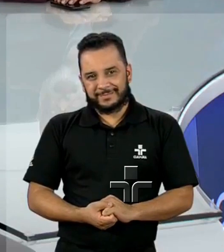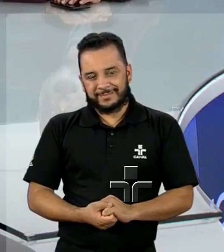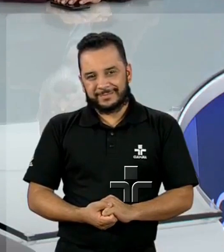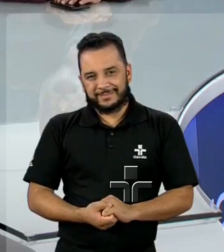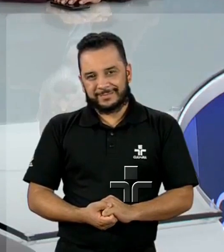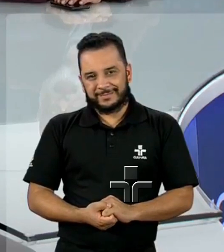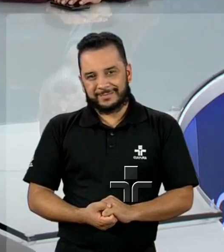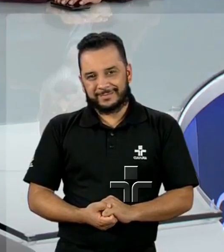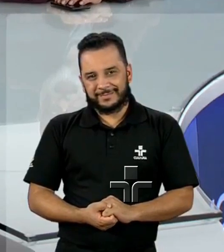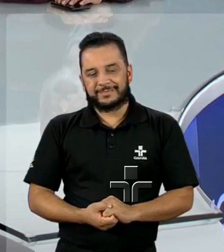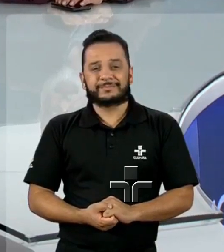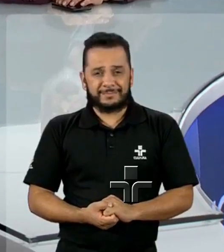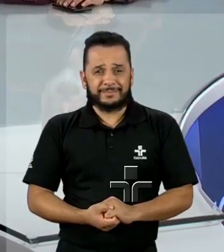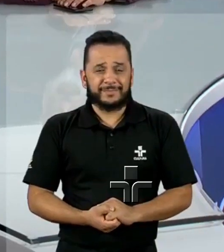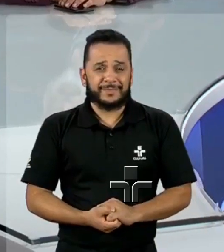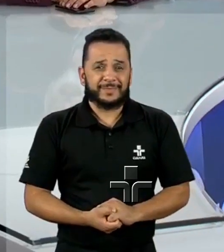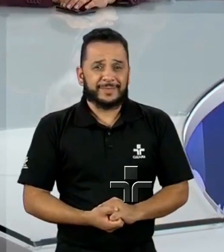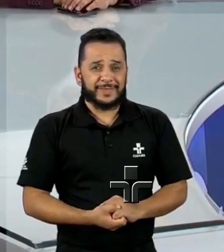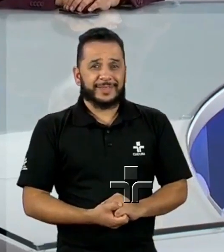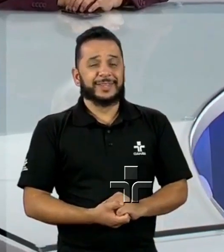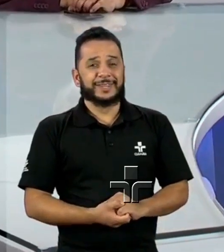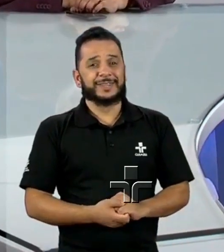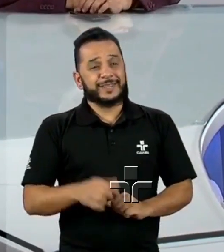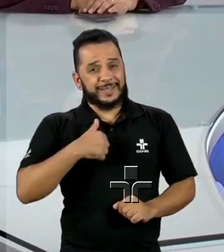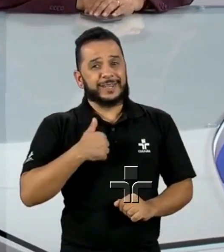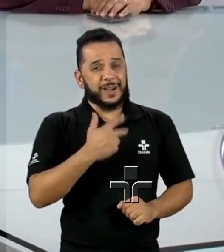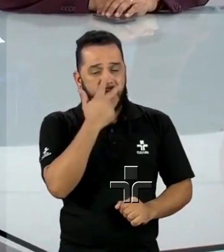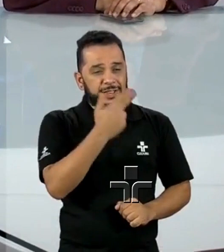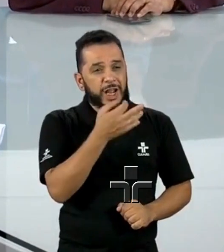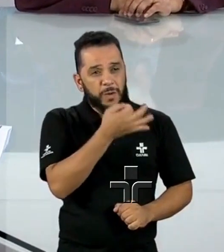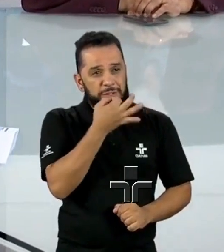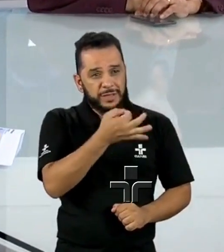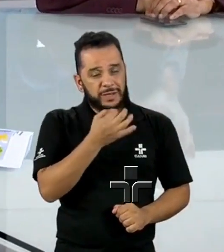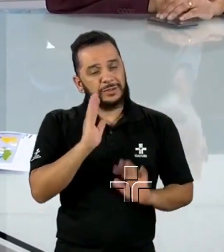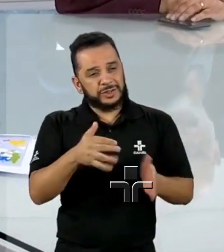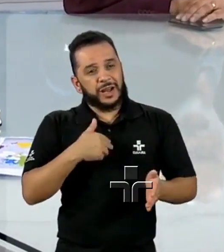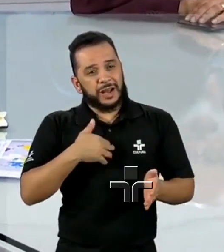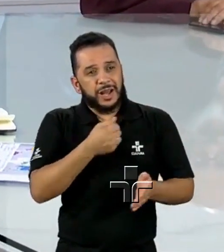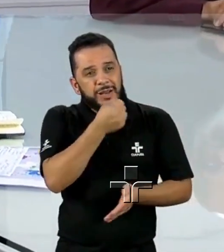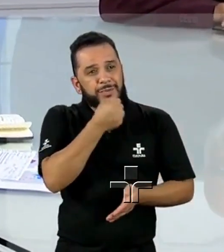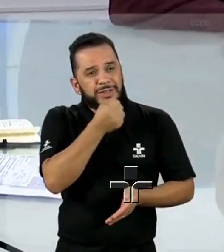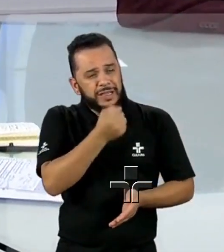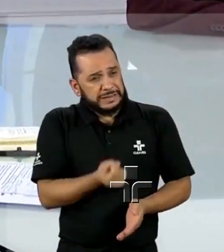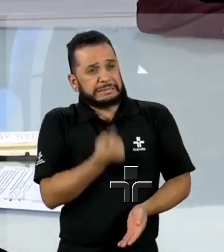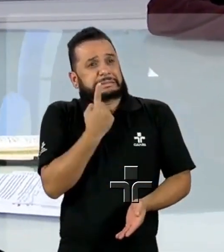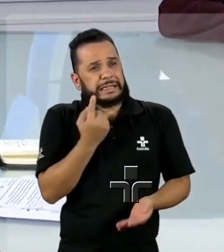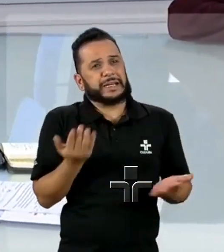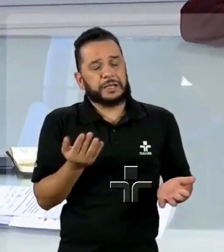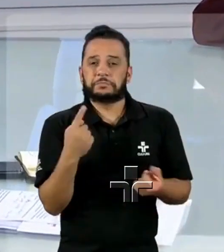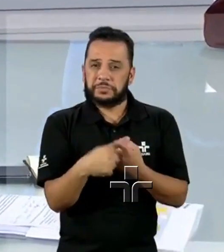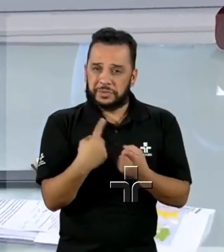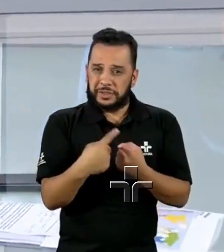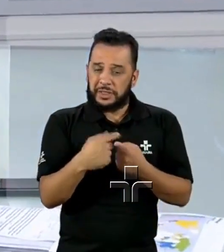Valentim, professor Valentim. Sim, eu até achei a reportagem estranha, porque conversando justamente